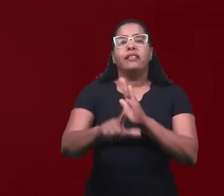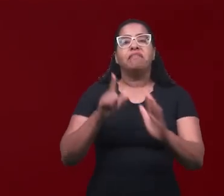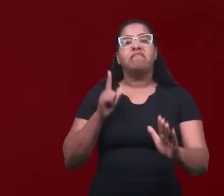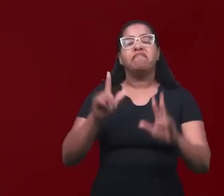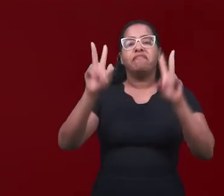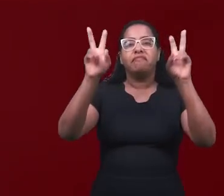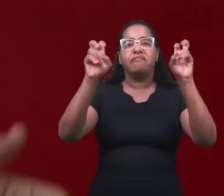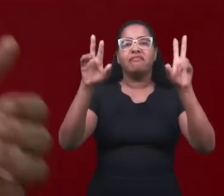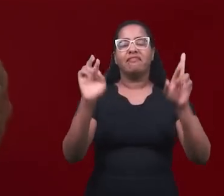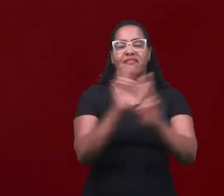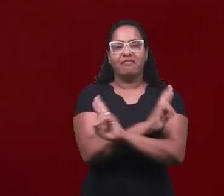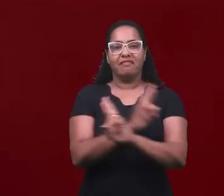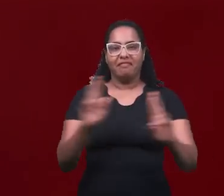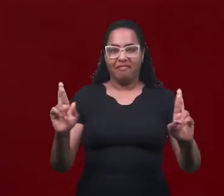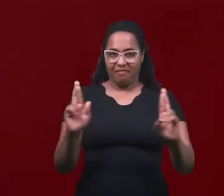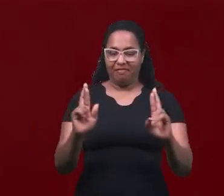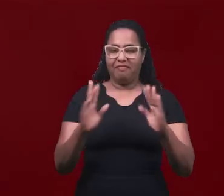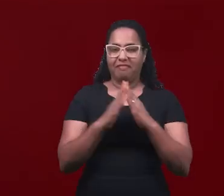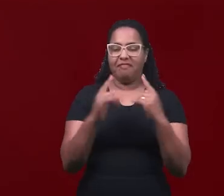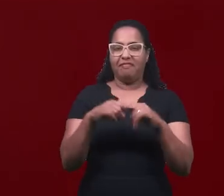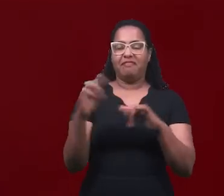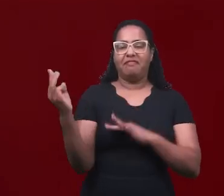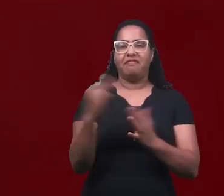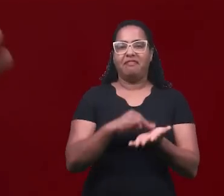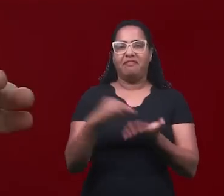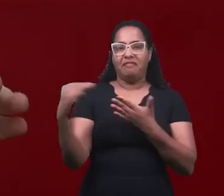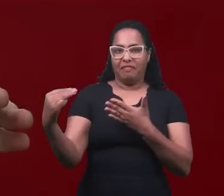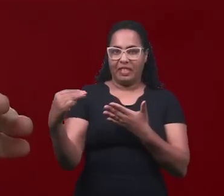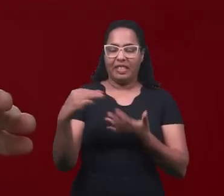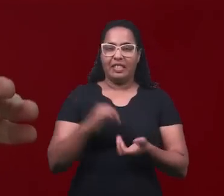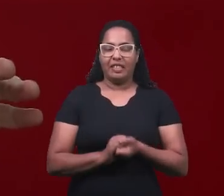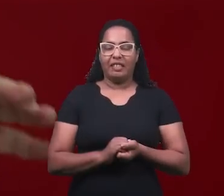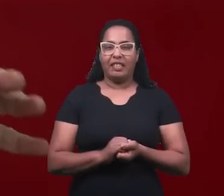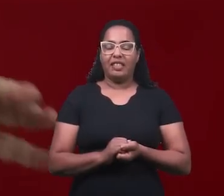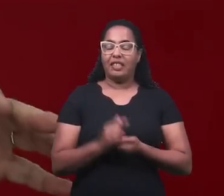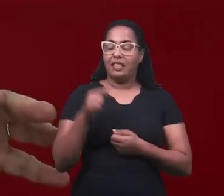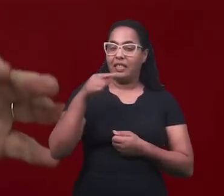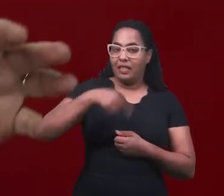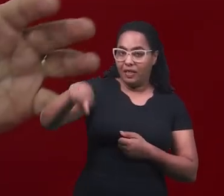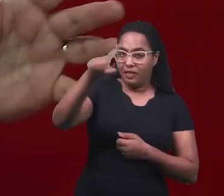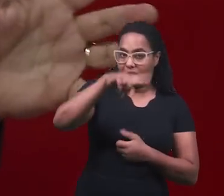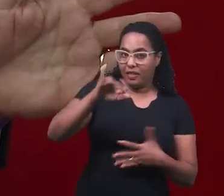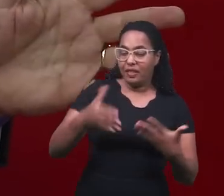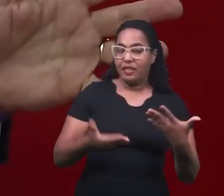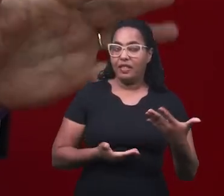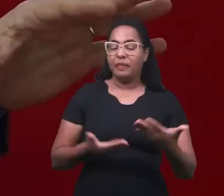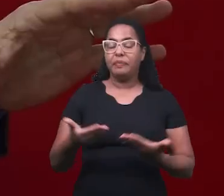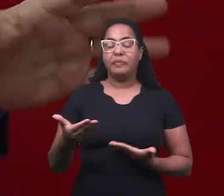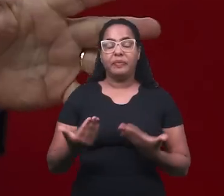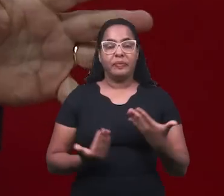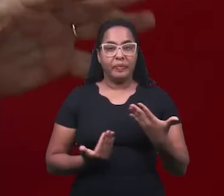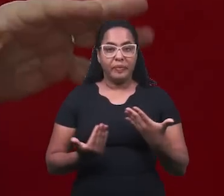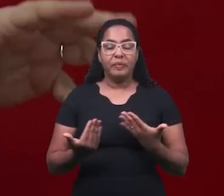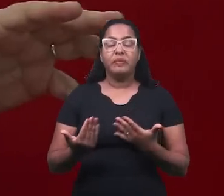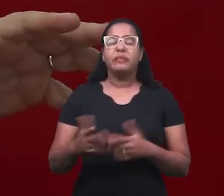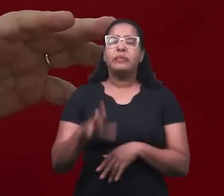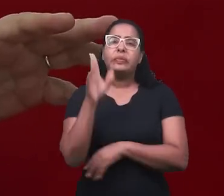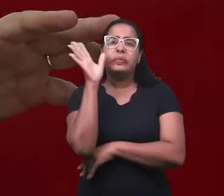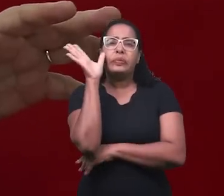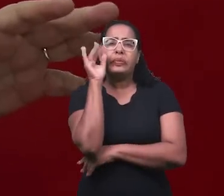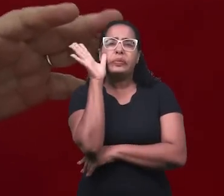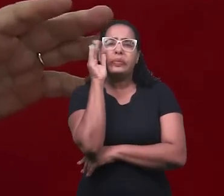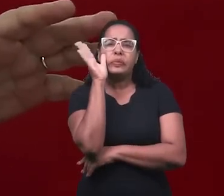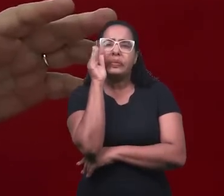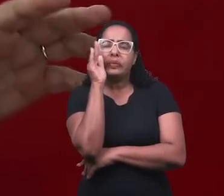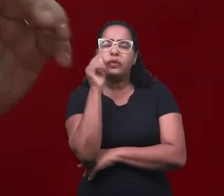aqui associados à Igreja Cristã Maranata, né? A experiência de vocês como igreja. Há uma curiosidade que